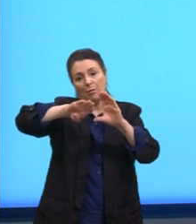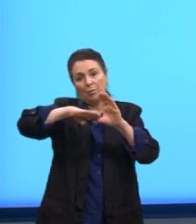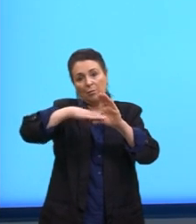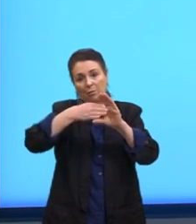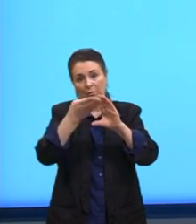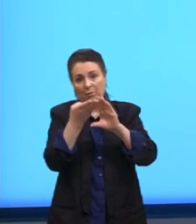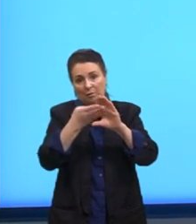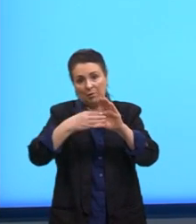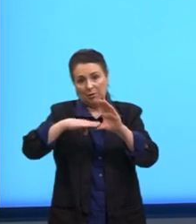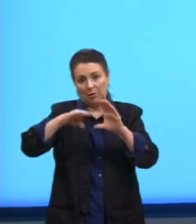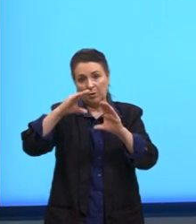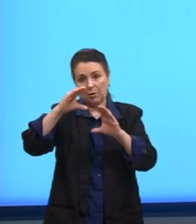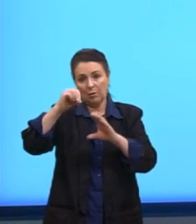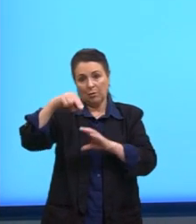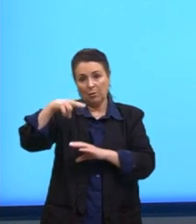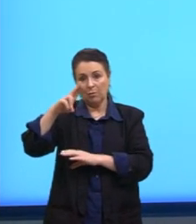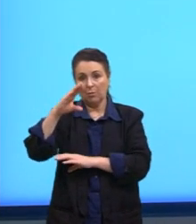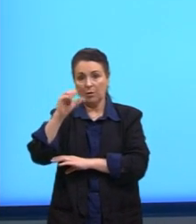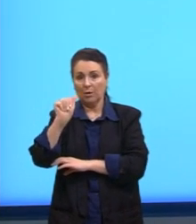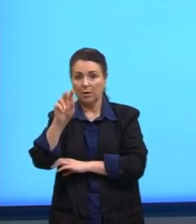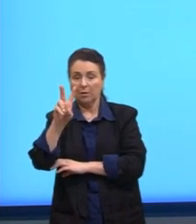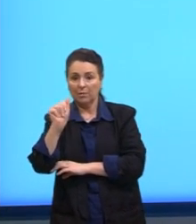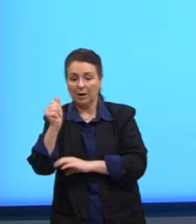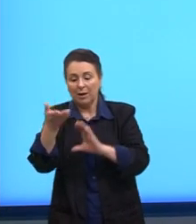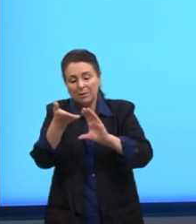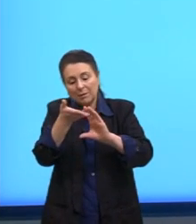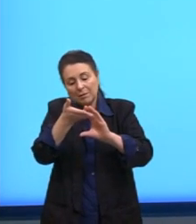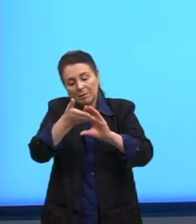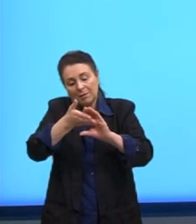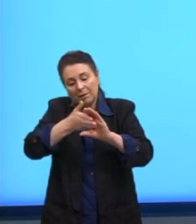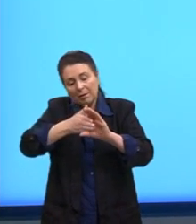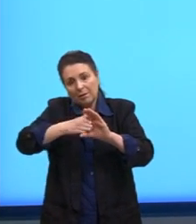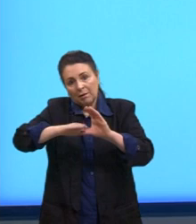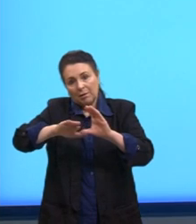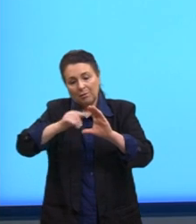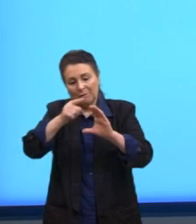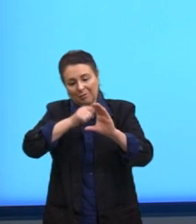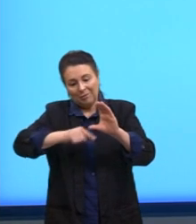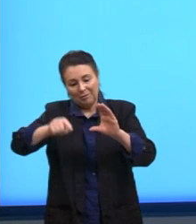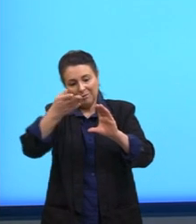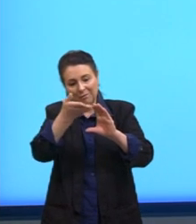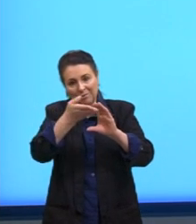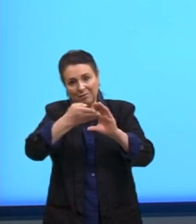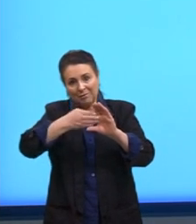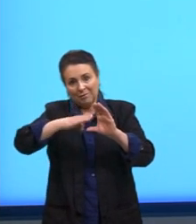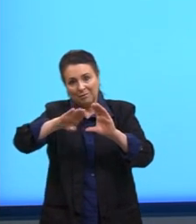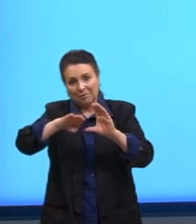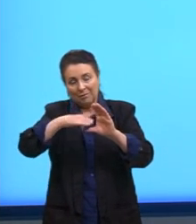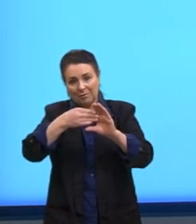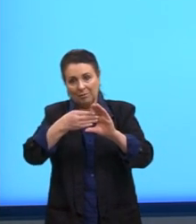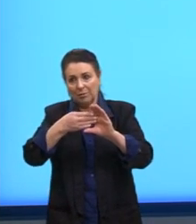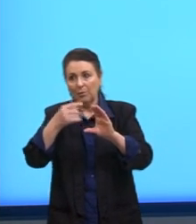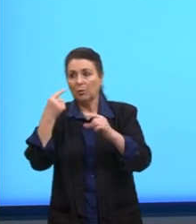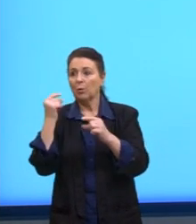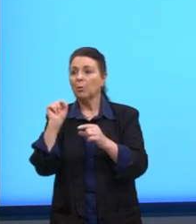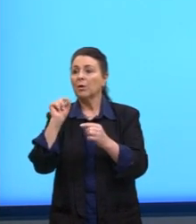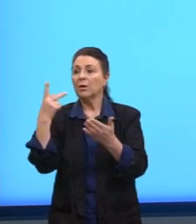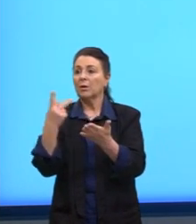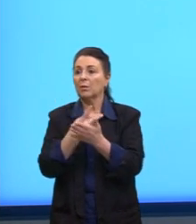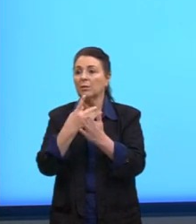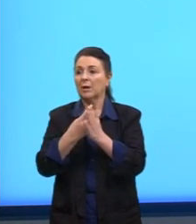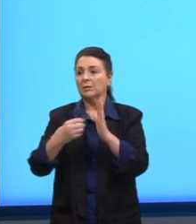parte de dentro né da esfera certo duas que acontece com os raios